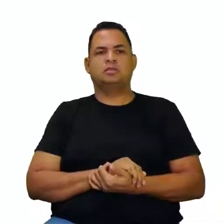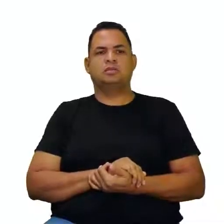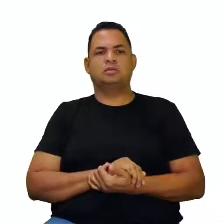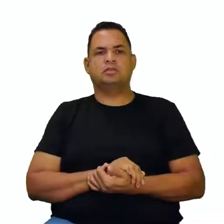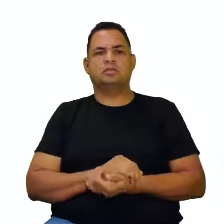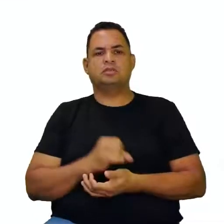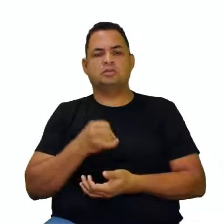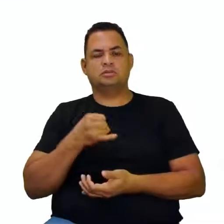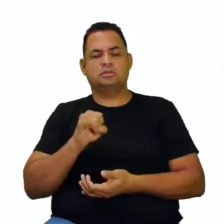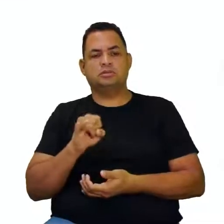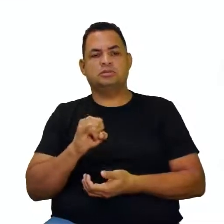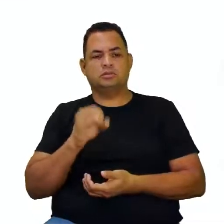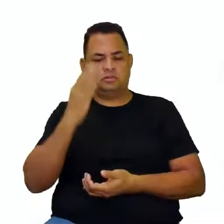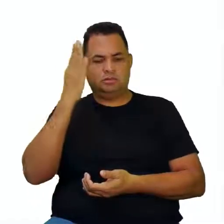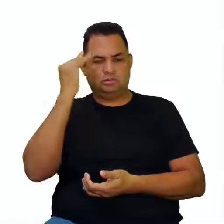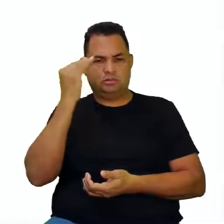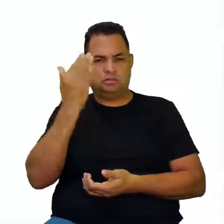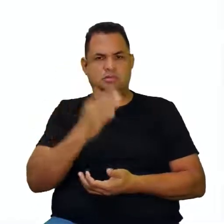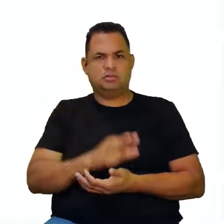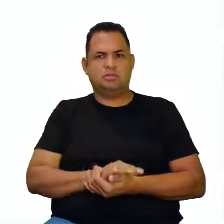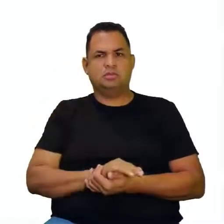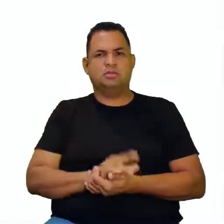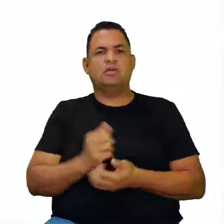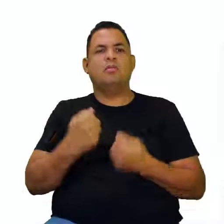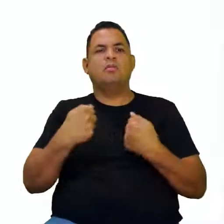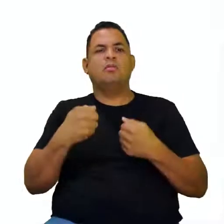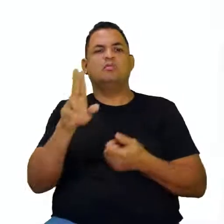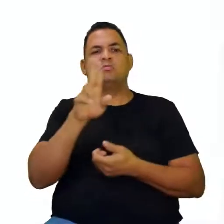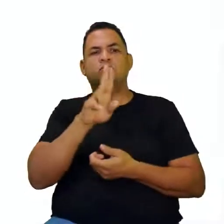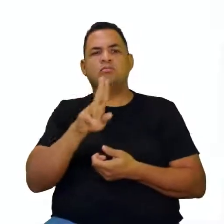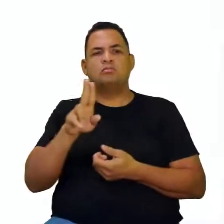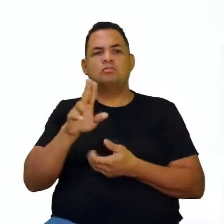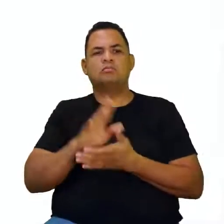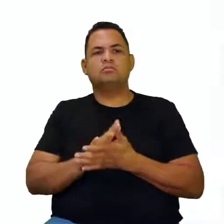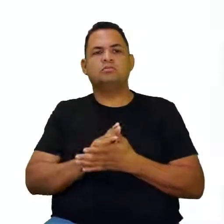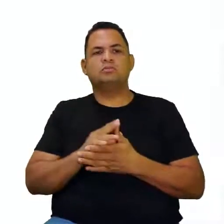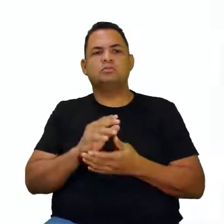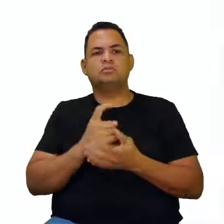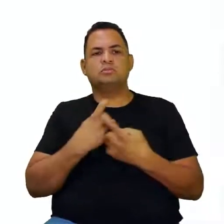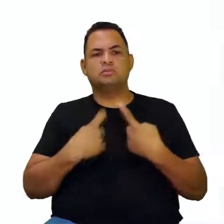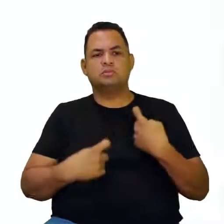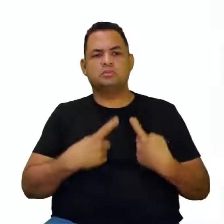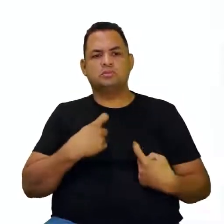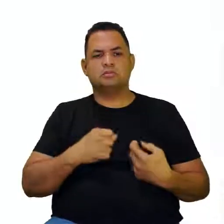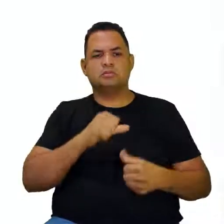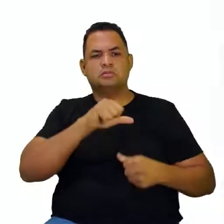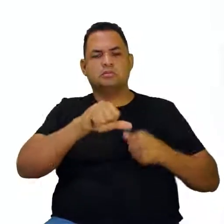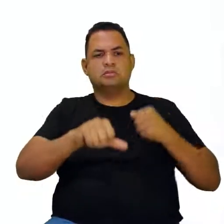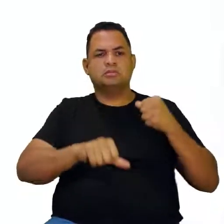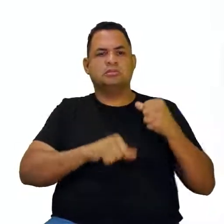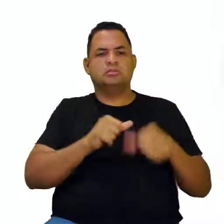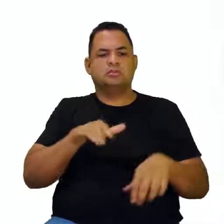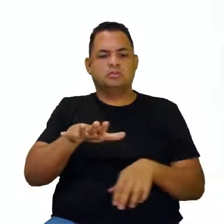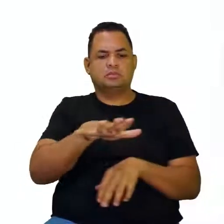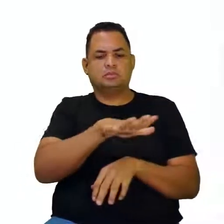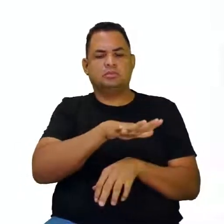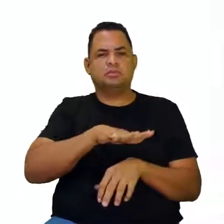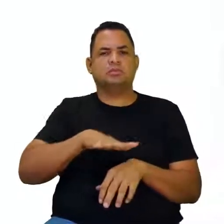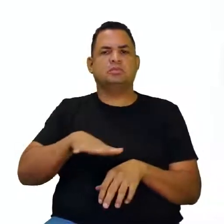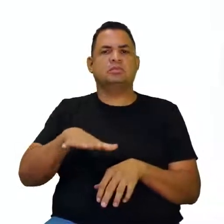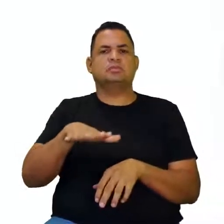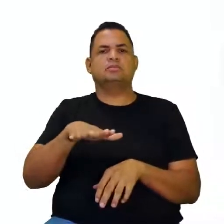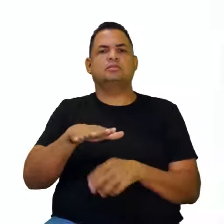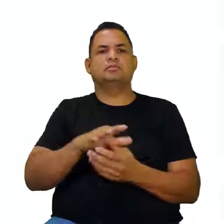eu sei disso, a gente pode utilizar essas bactérias para transformar ambientes